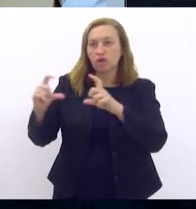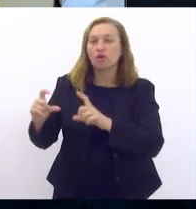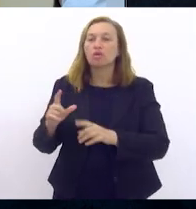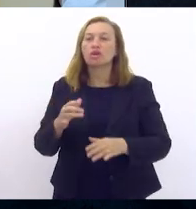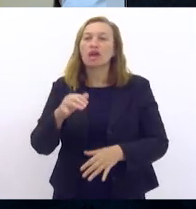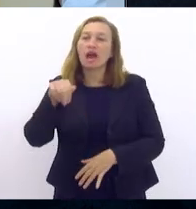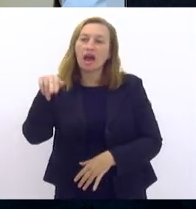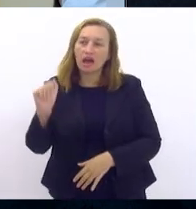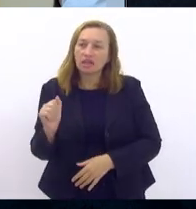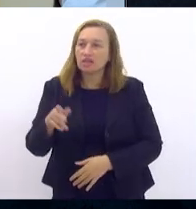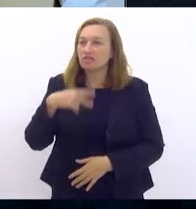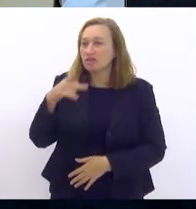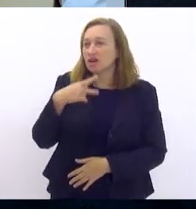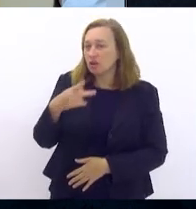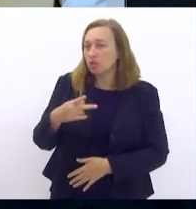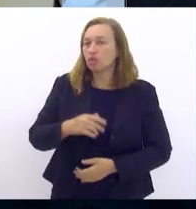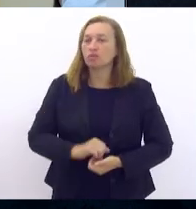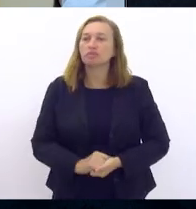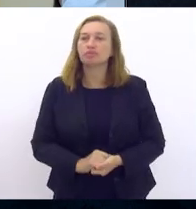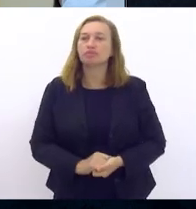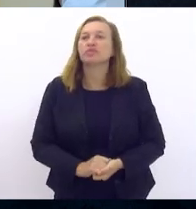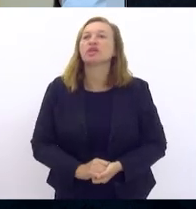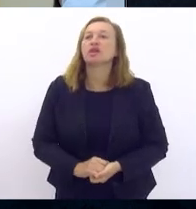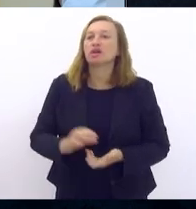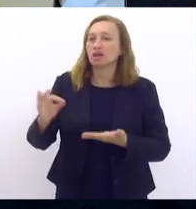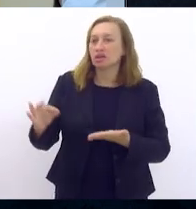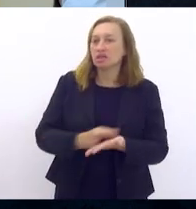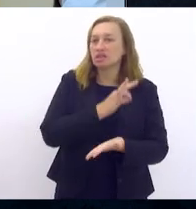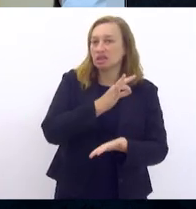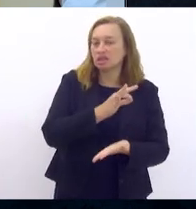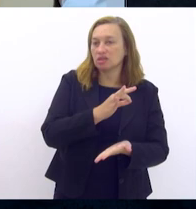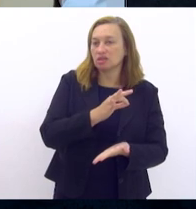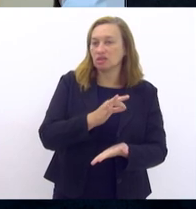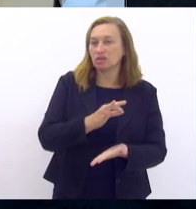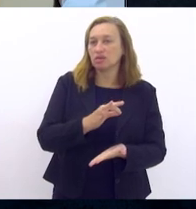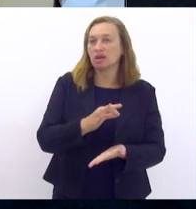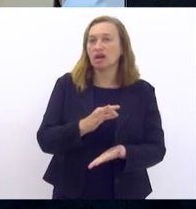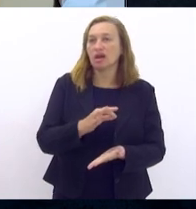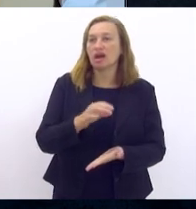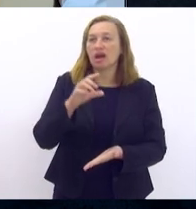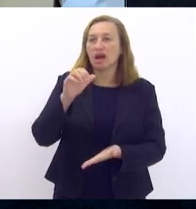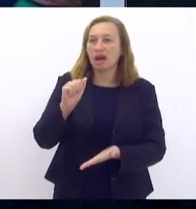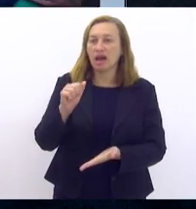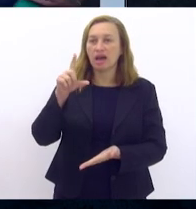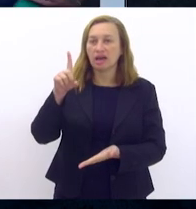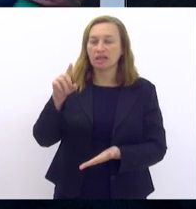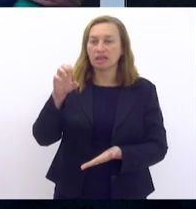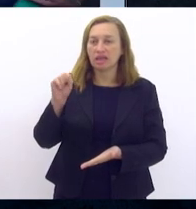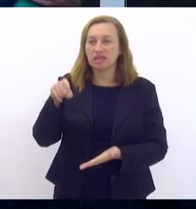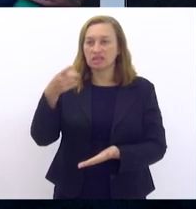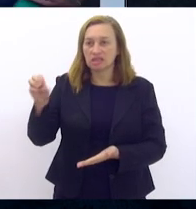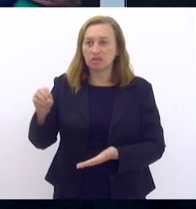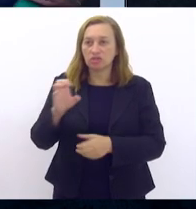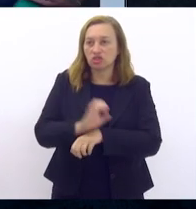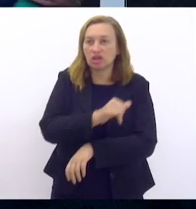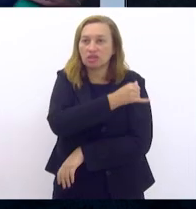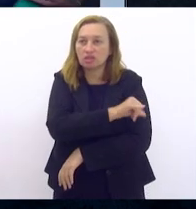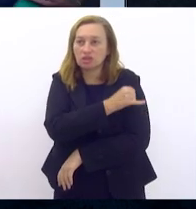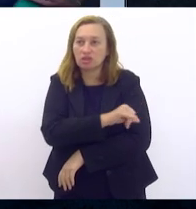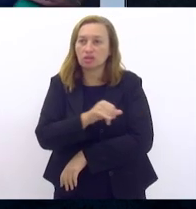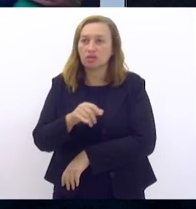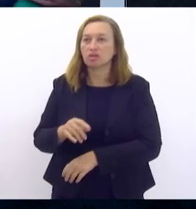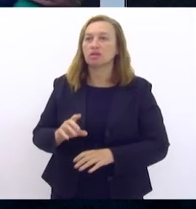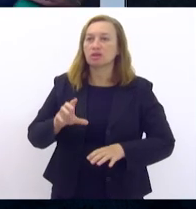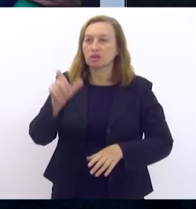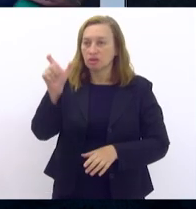Ana trouxe em termos do da assinatura do termo de adesão do Estado do Rio de Janeiro ao decreto pro catadoras